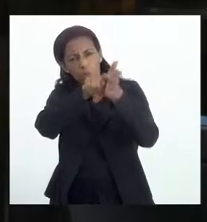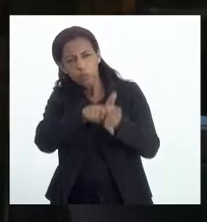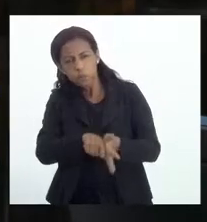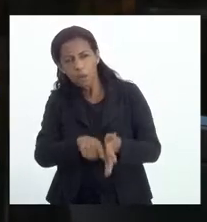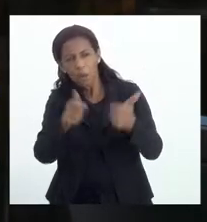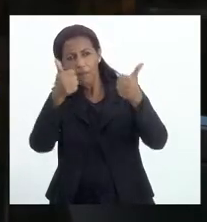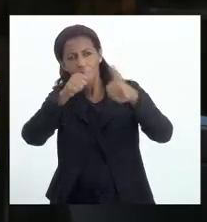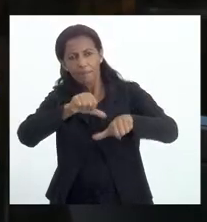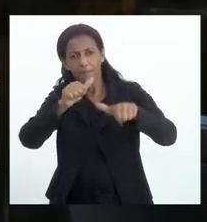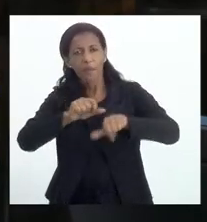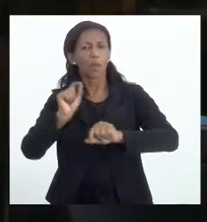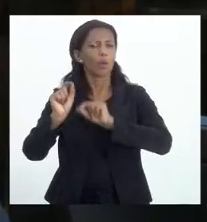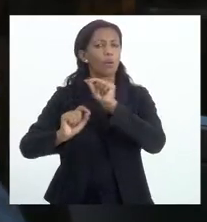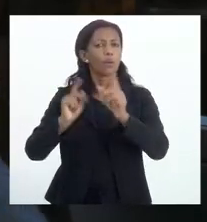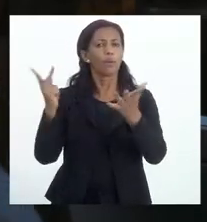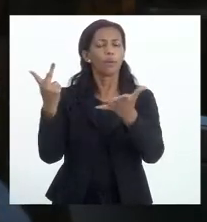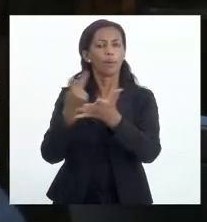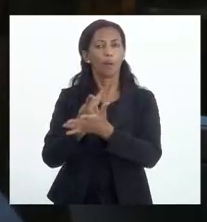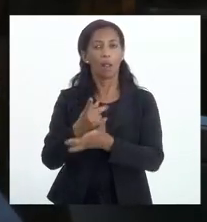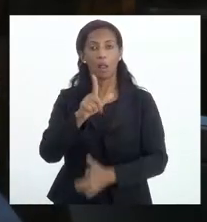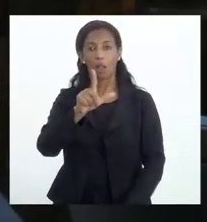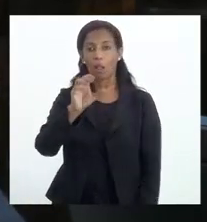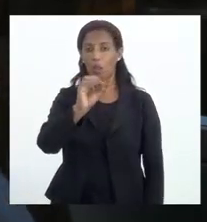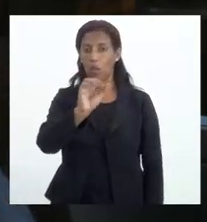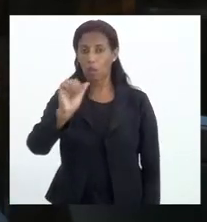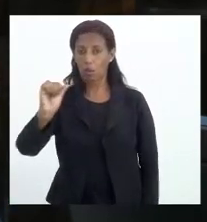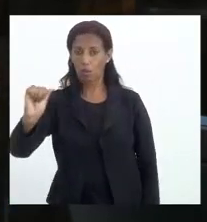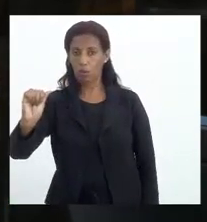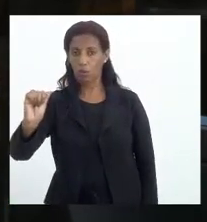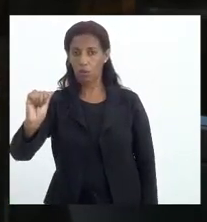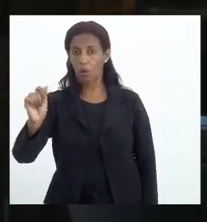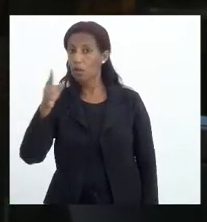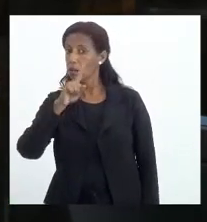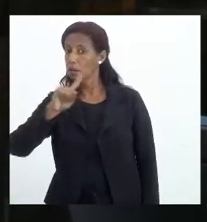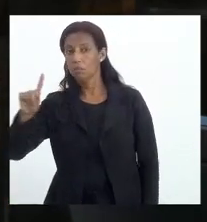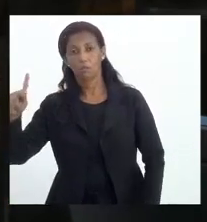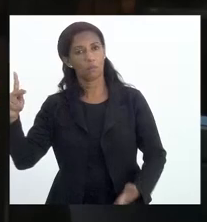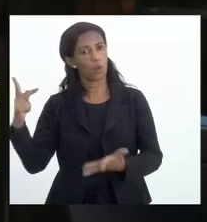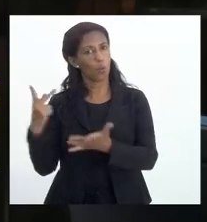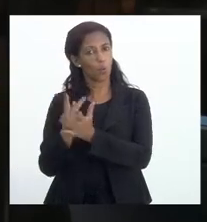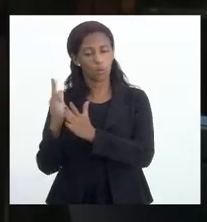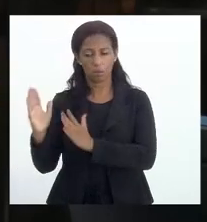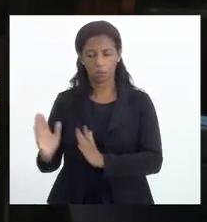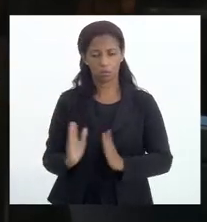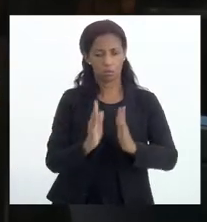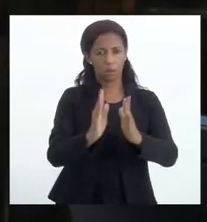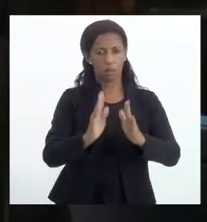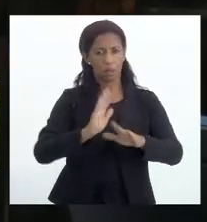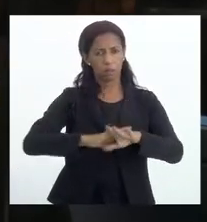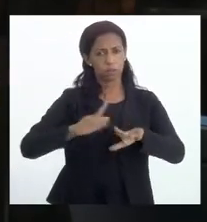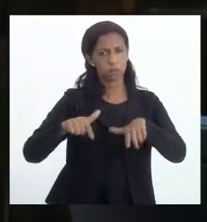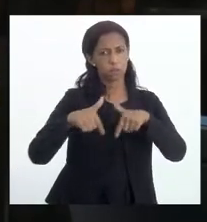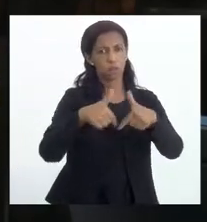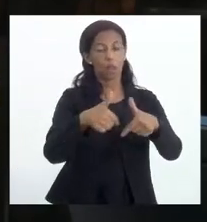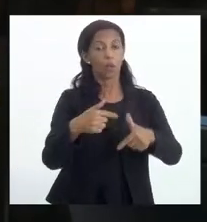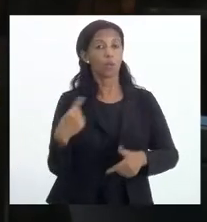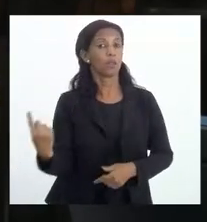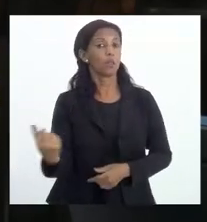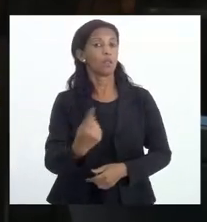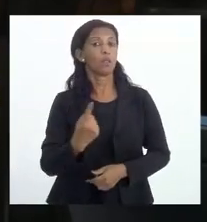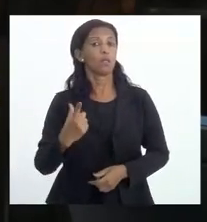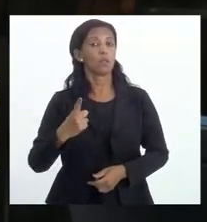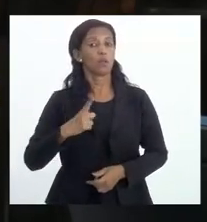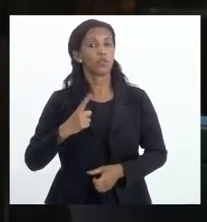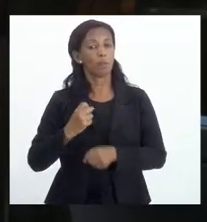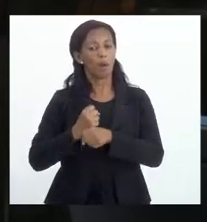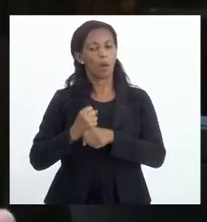o que acontece na LOA, ela não acontece na execução que nós temos ao longo